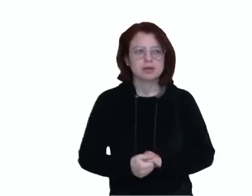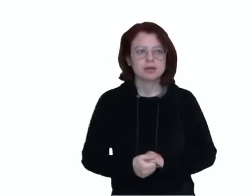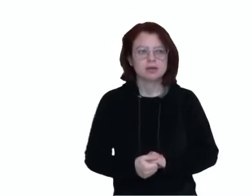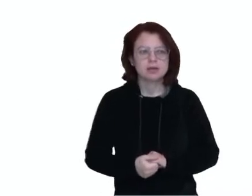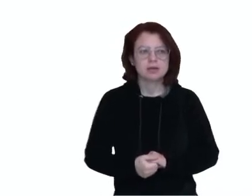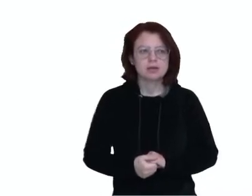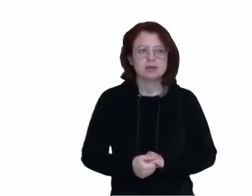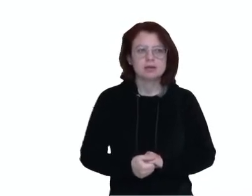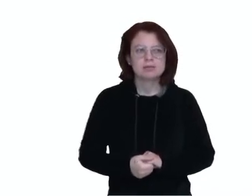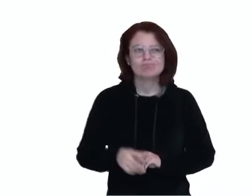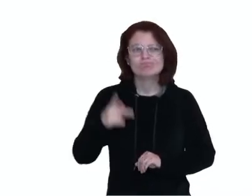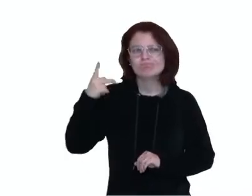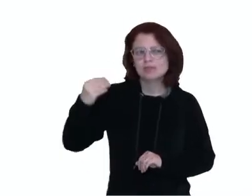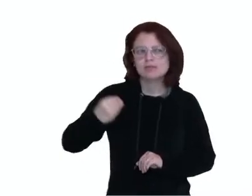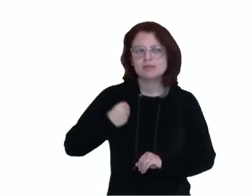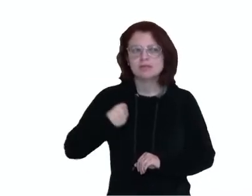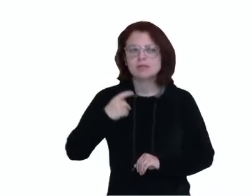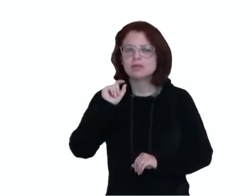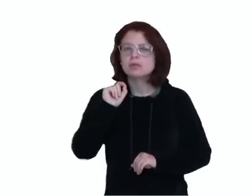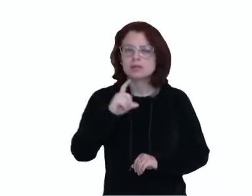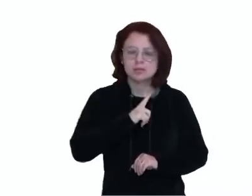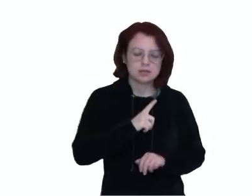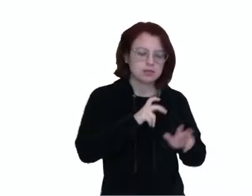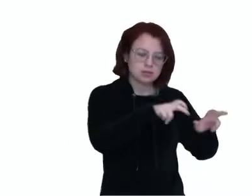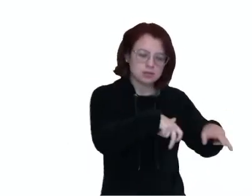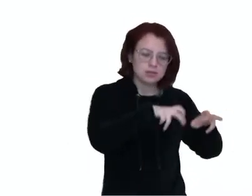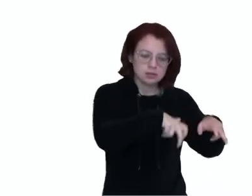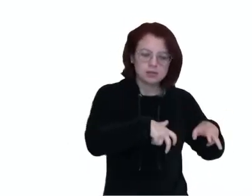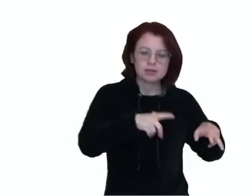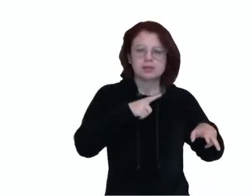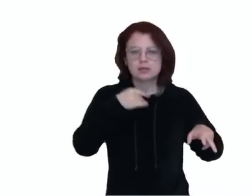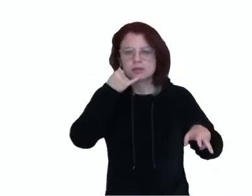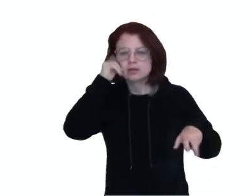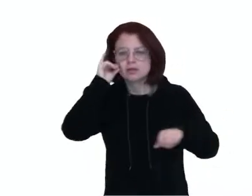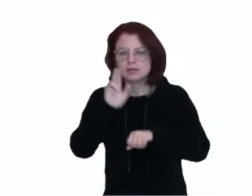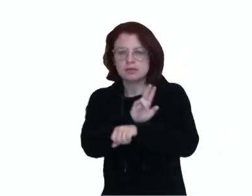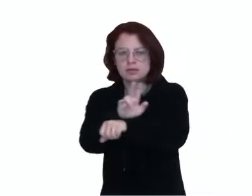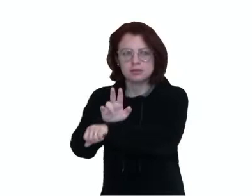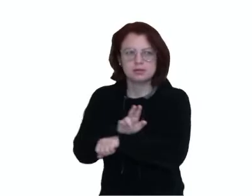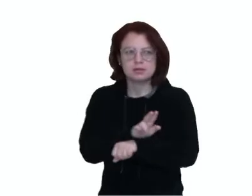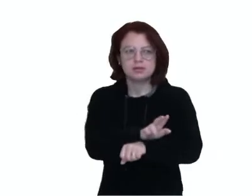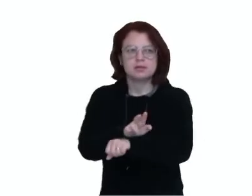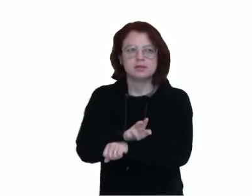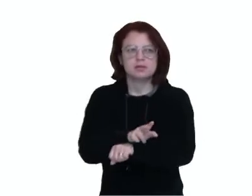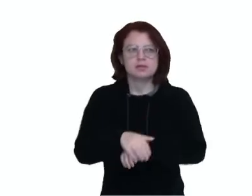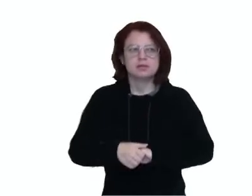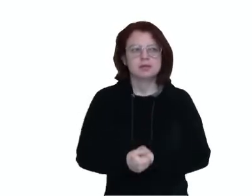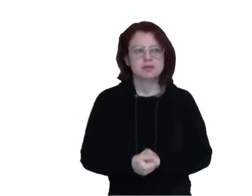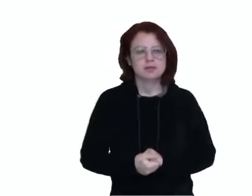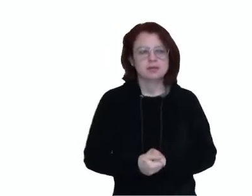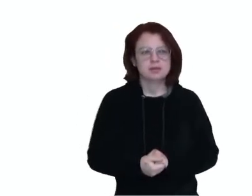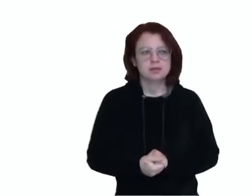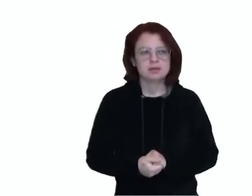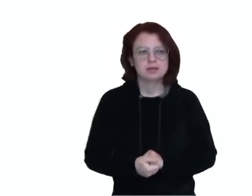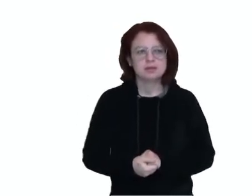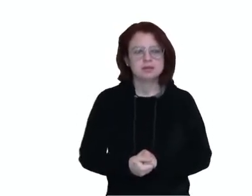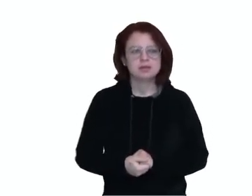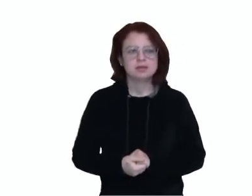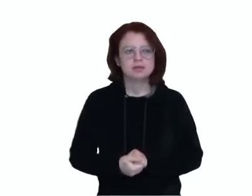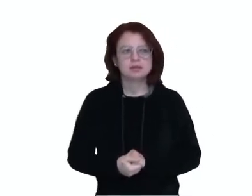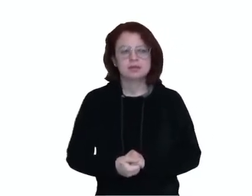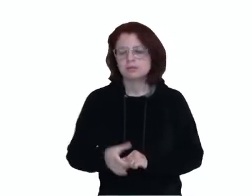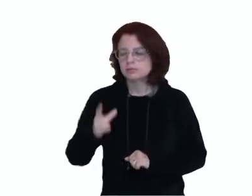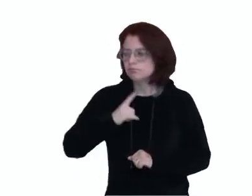baseava na agricultura e na pecuária. Estavam de boa lá, vão embora para Passárgada, vivendo ali em